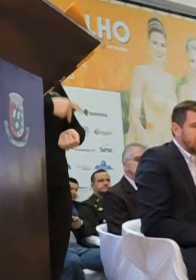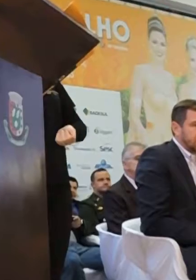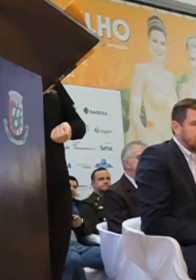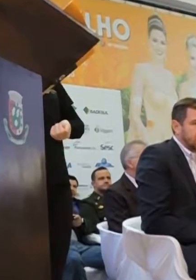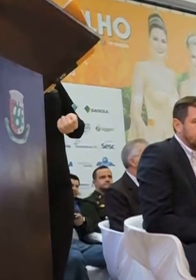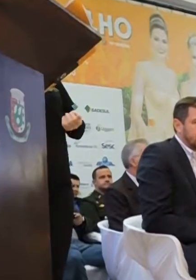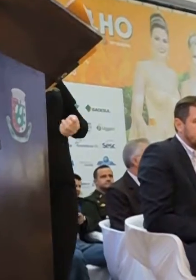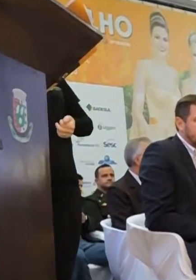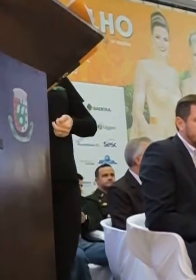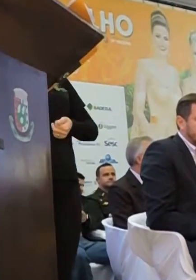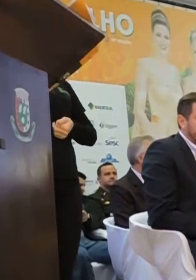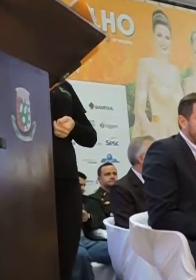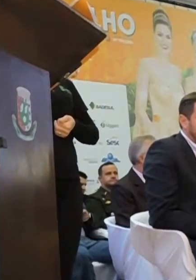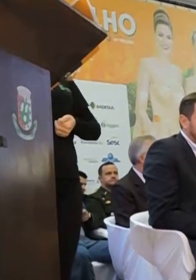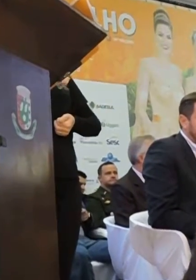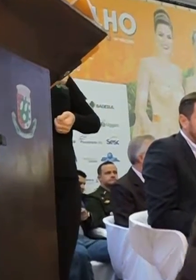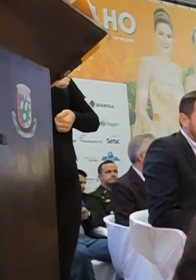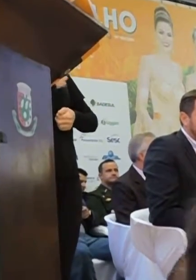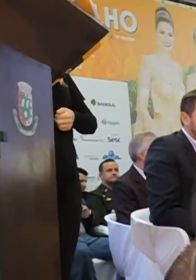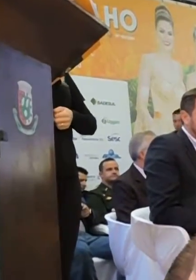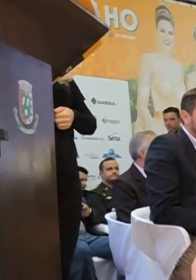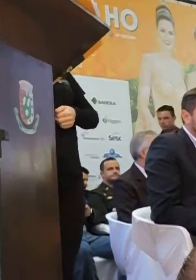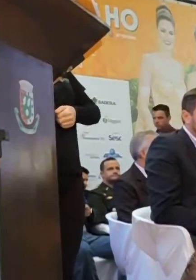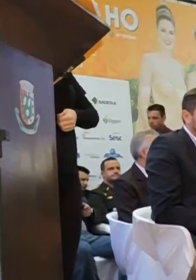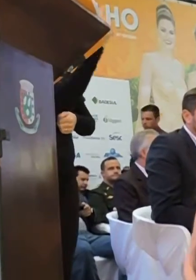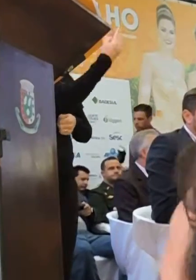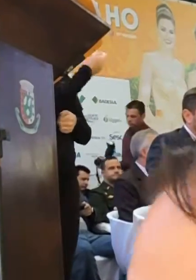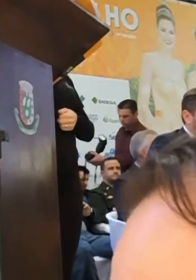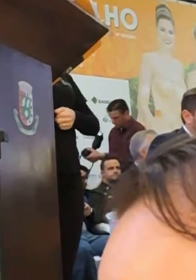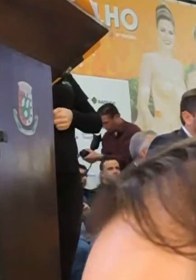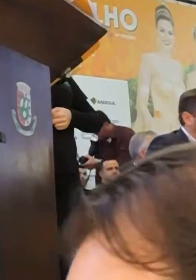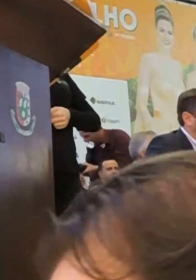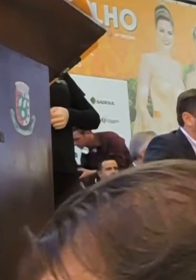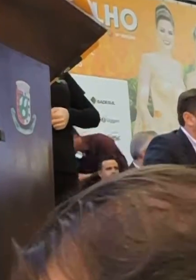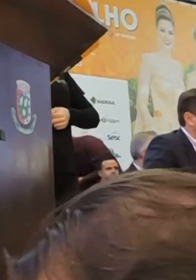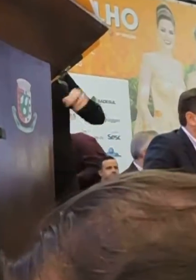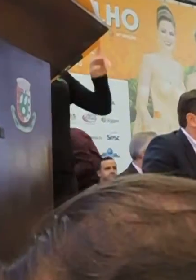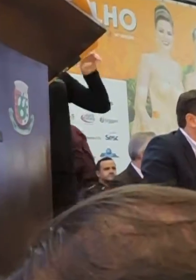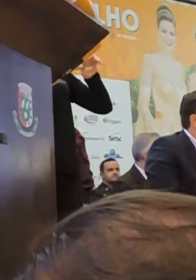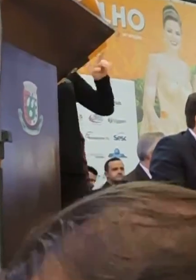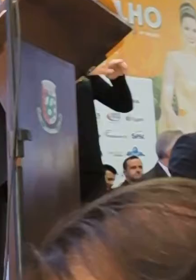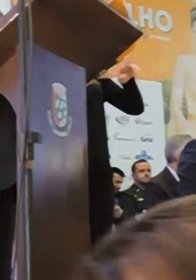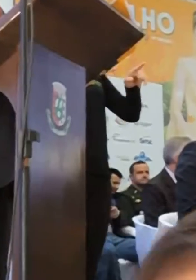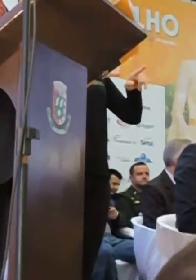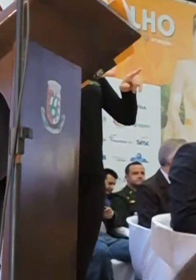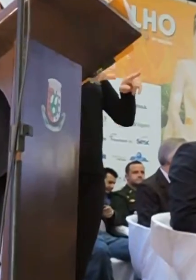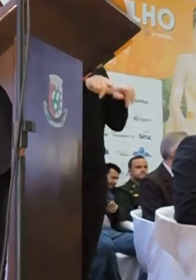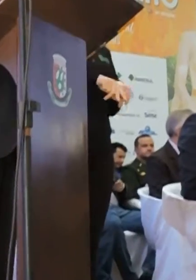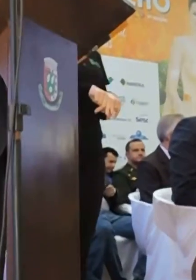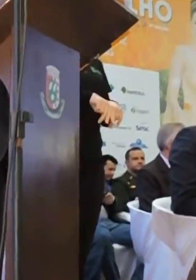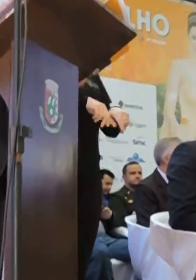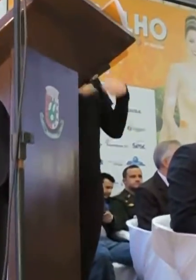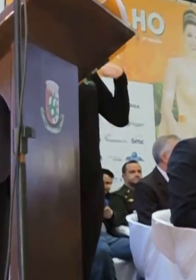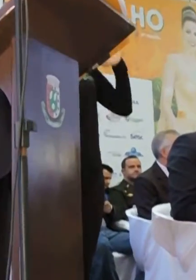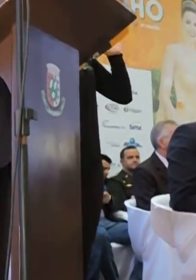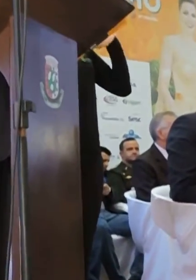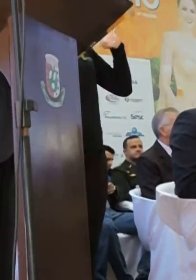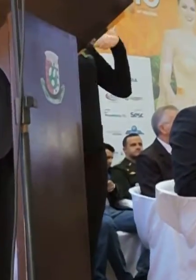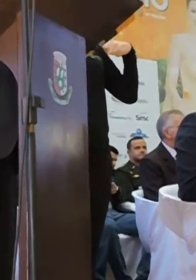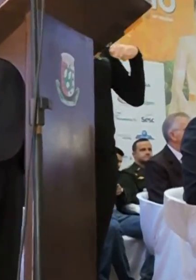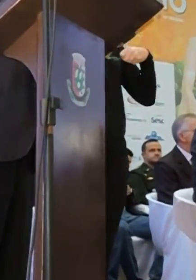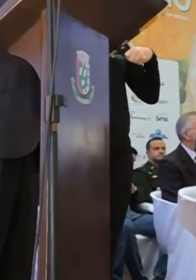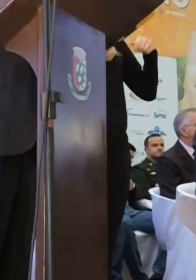seus representantes, nós representantes não podemos ser diferentes. Precisamos